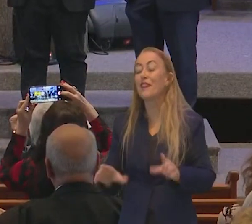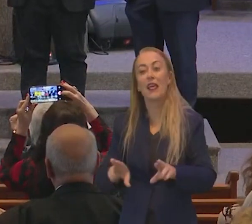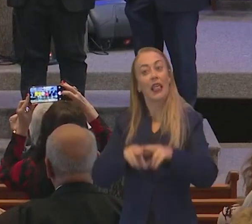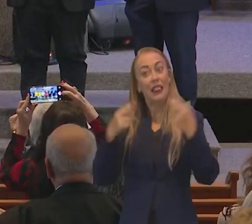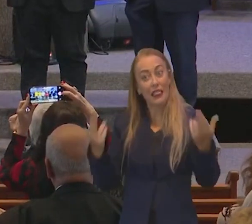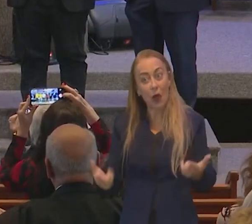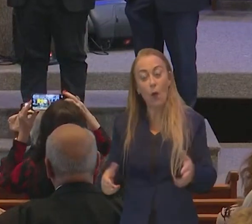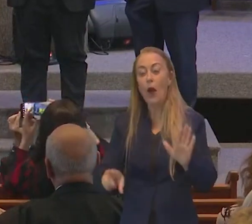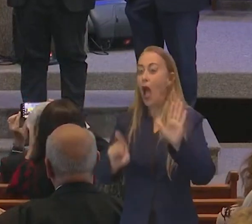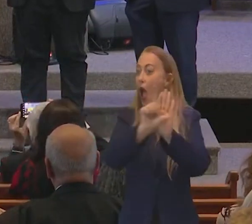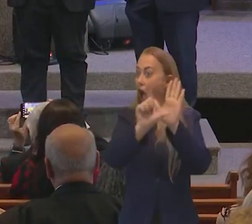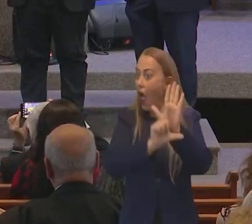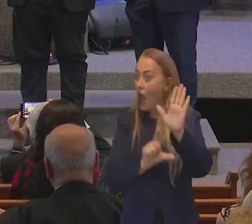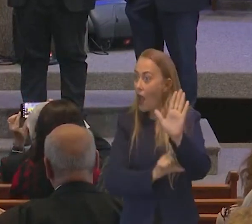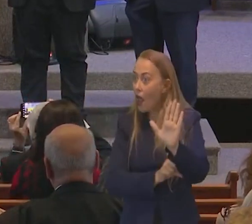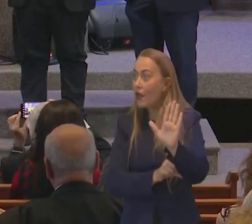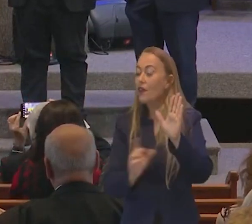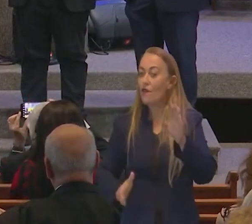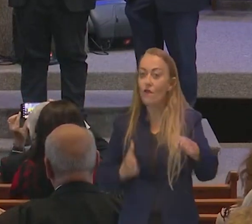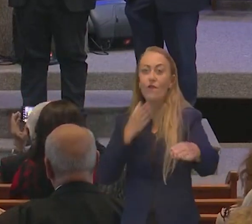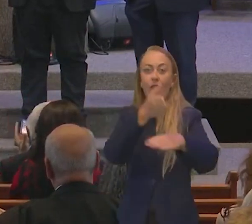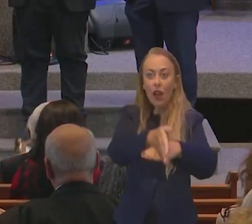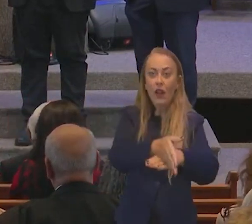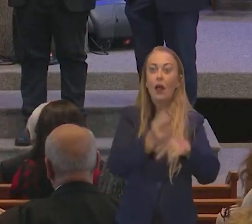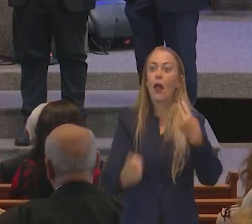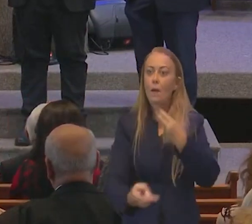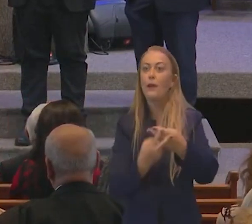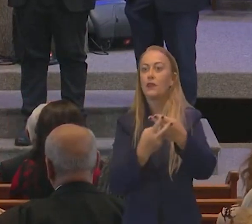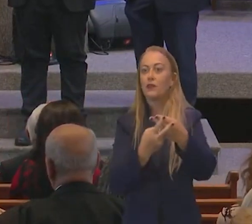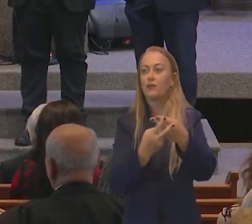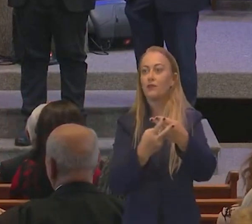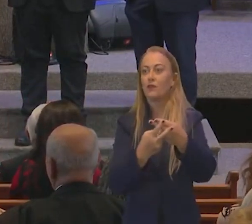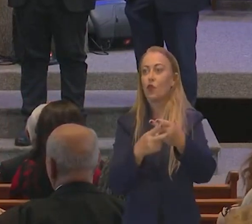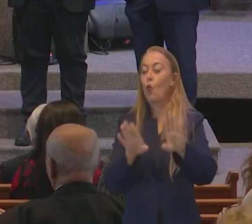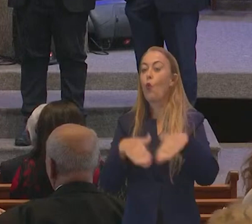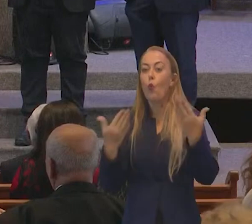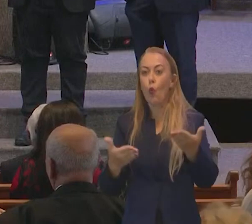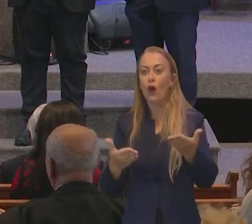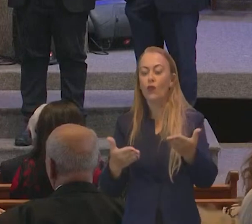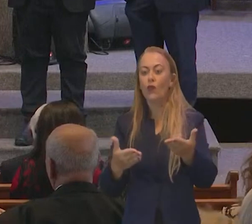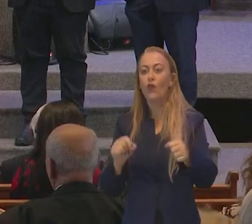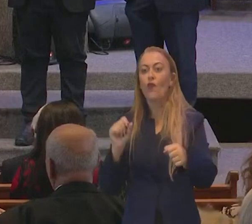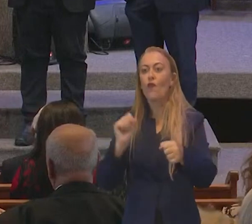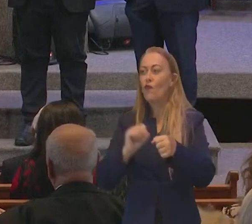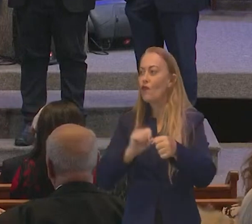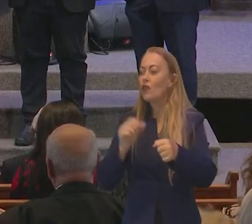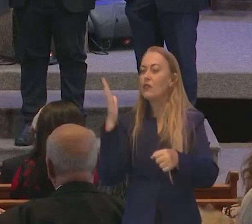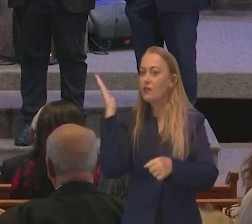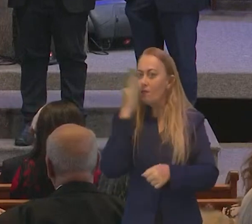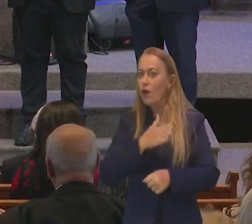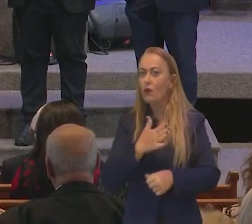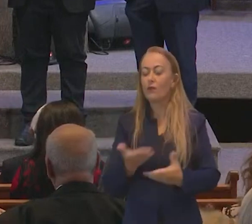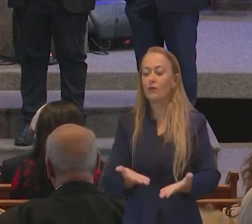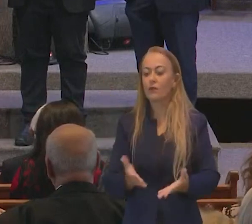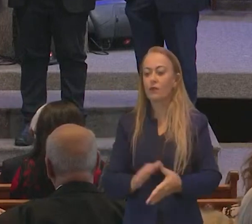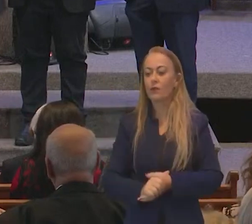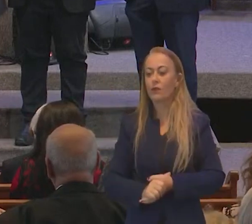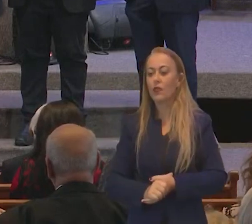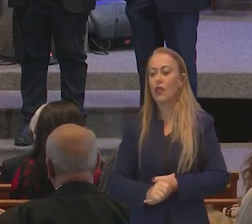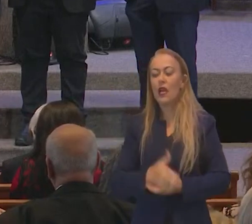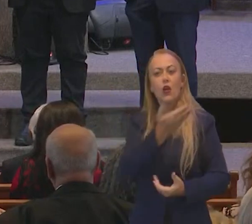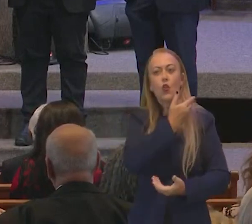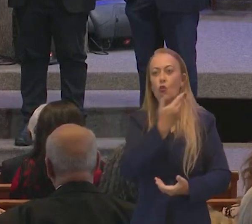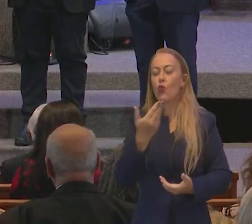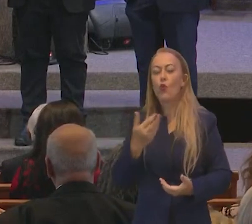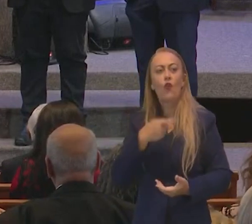legislação nos faz levá-los para os presídios. Não falou em política, não falou em partido político, não